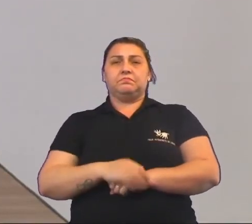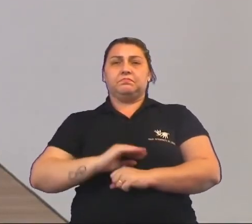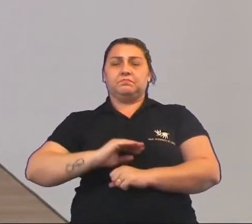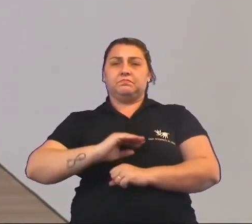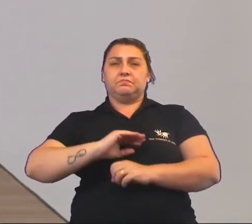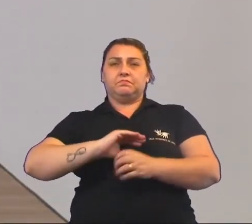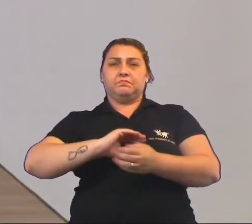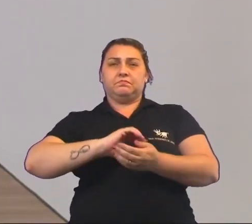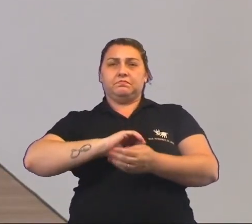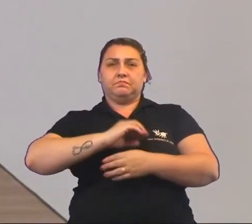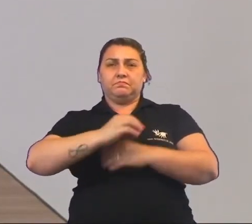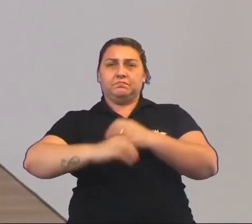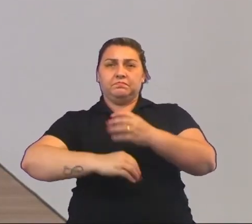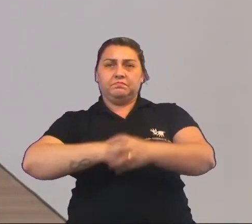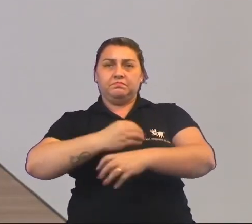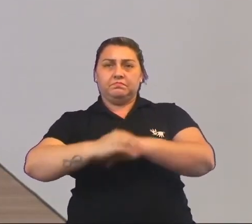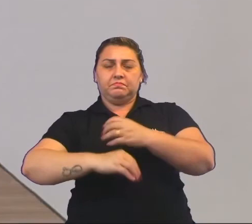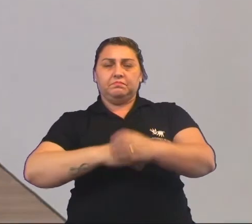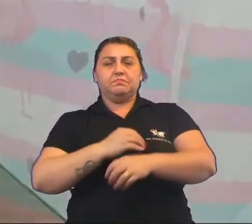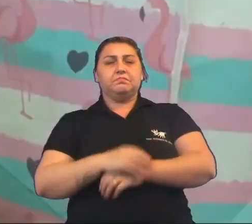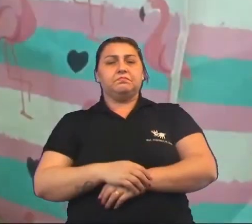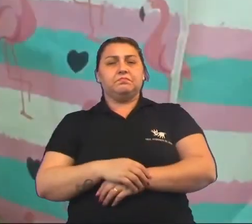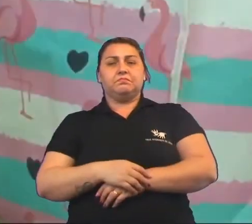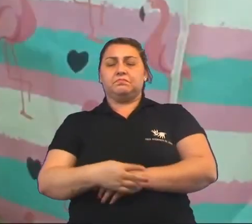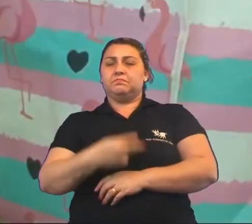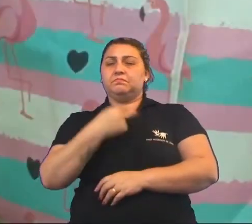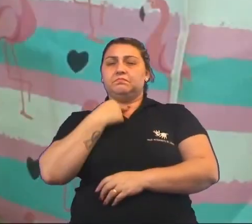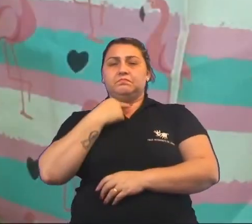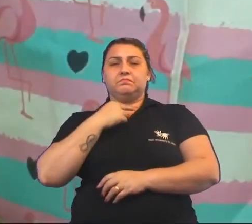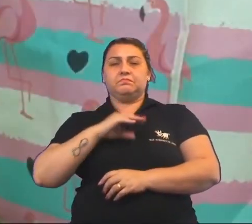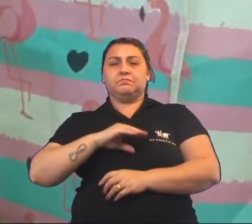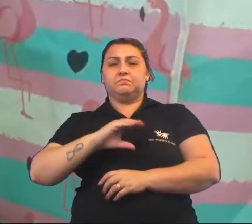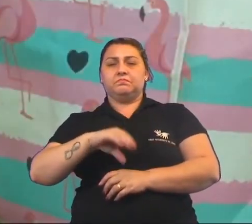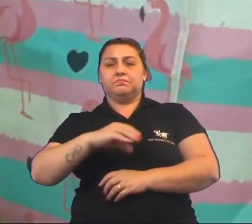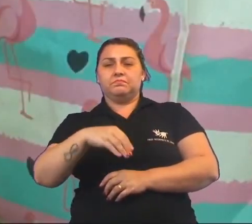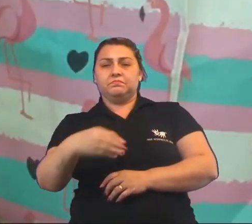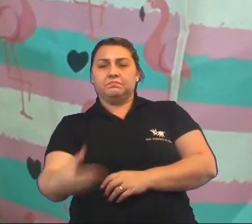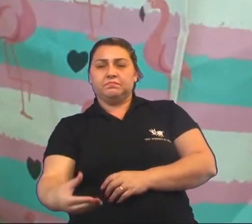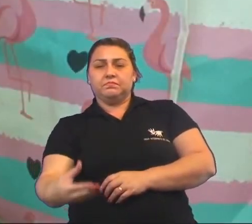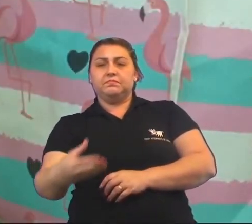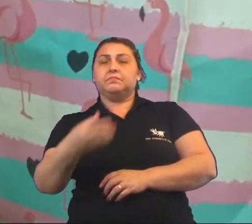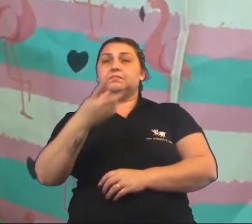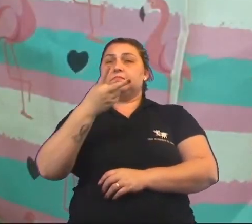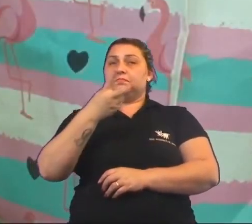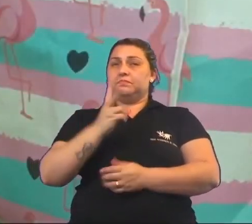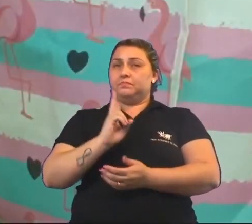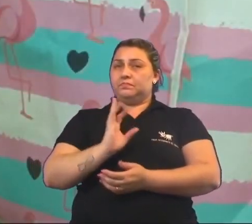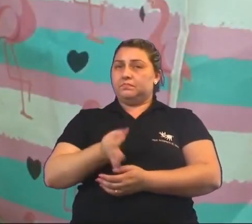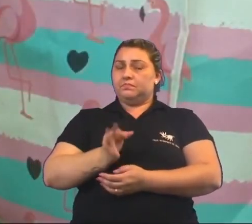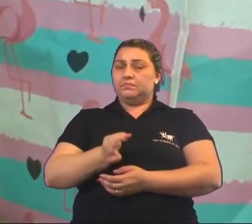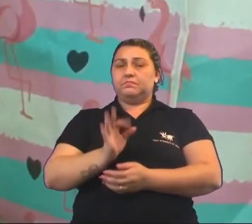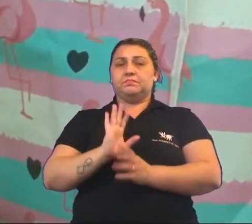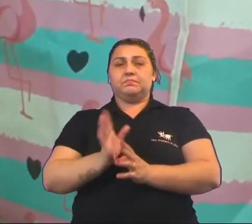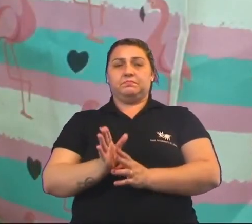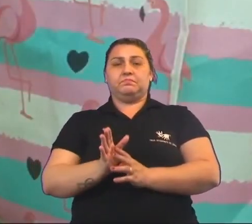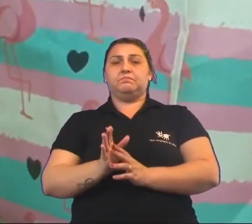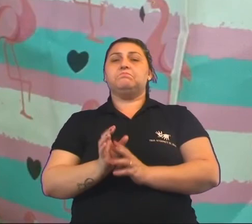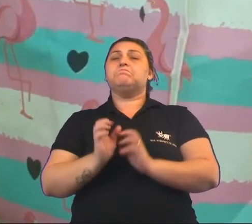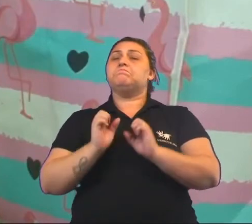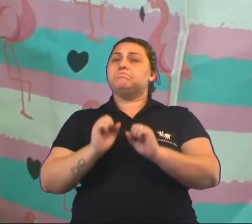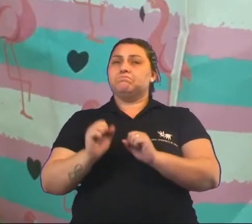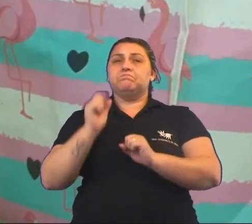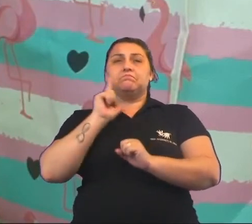Esta caixa tem o formato de uma figura que não pode rolar, certo? Já esta lata tem o